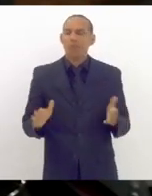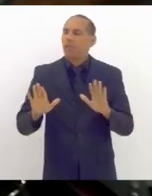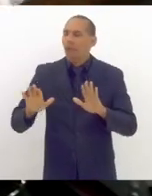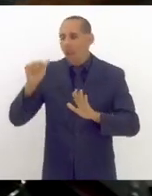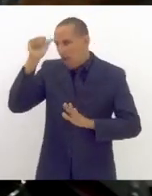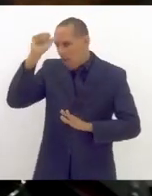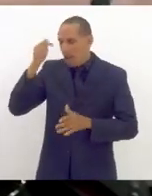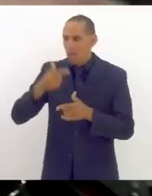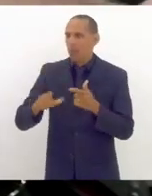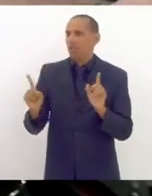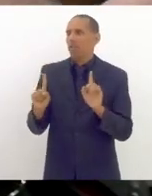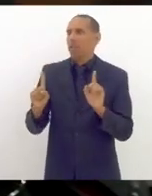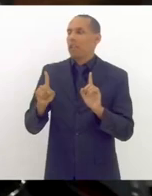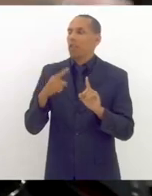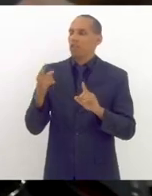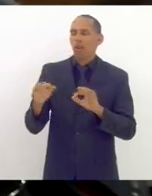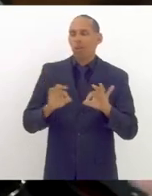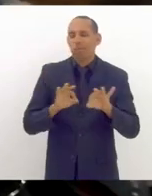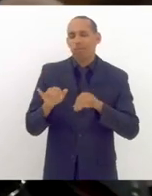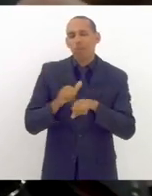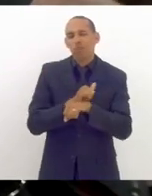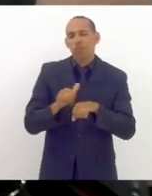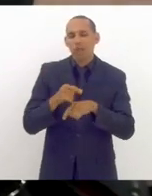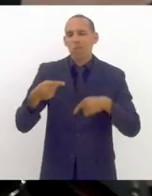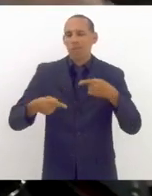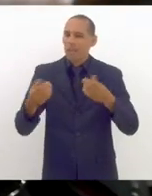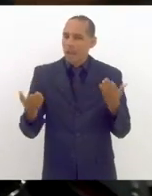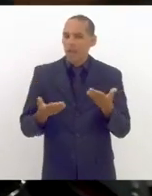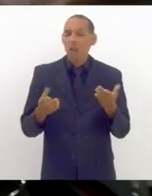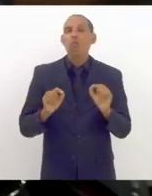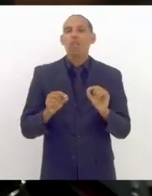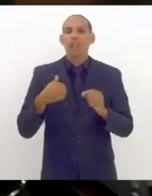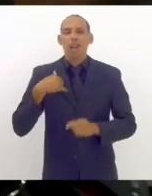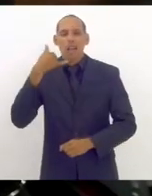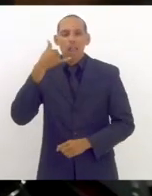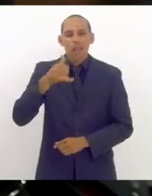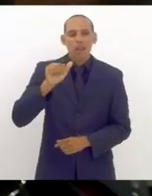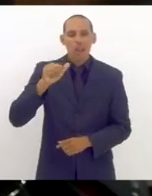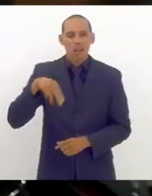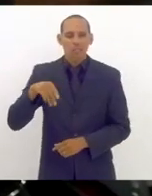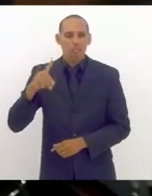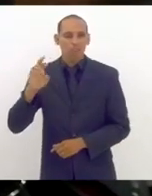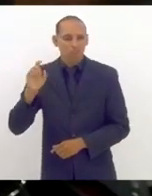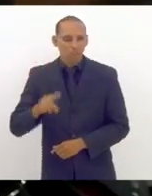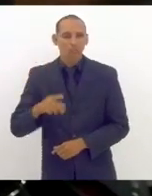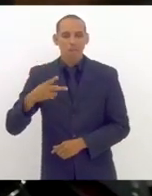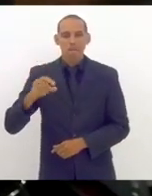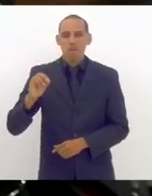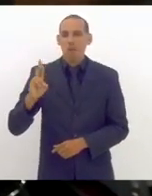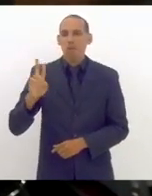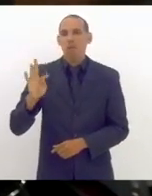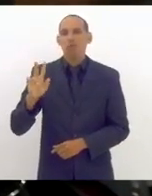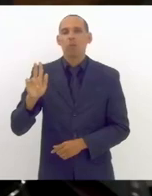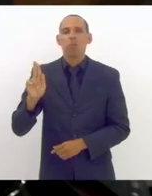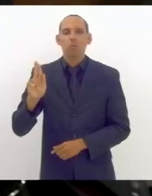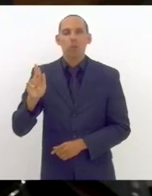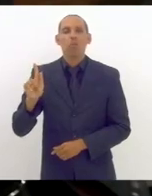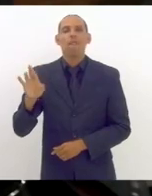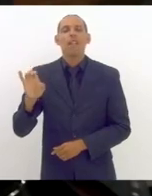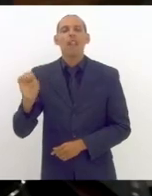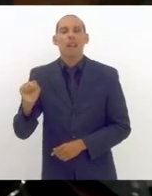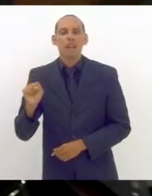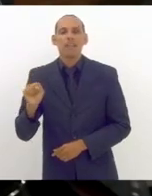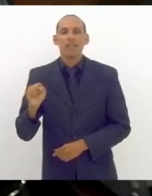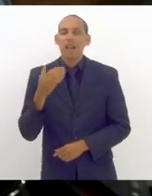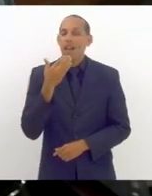Cláudio não tem problema vamos fazer uma jogada política aqui que eu abro agora vou ligar para o André português vou fazer vou pedir que ele faça para